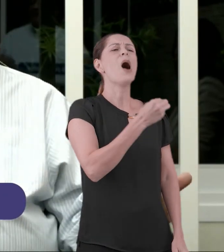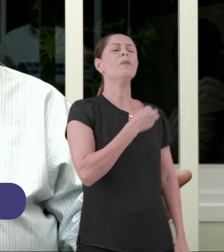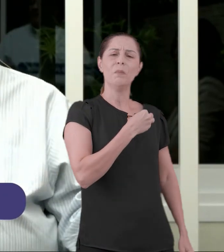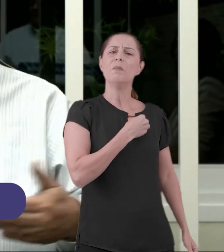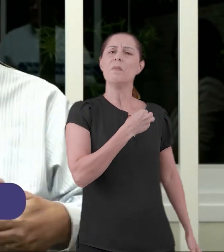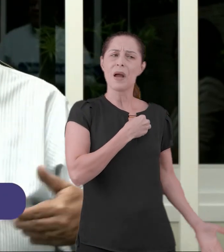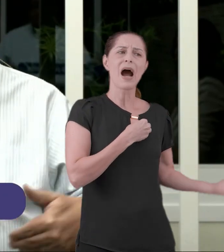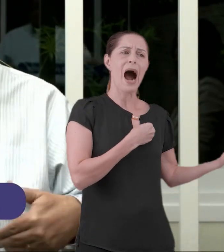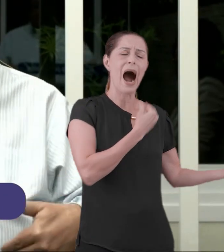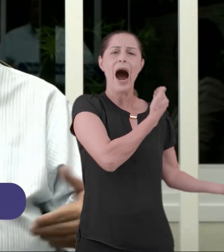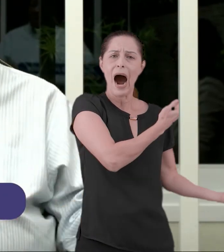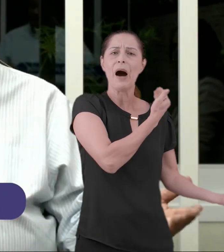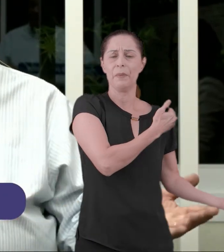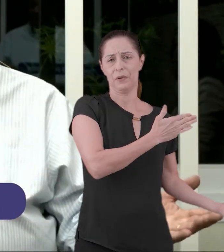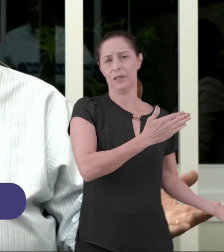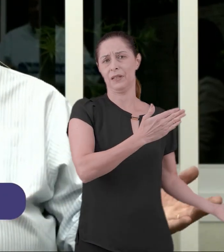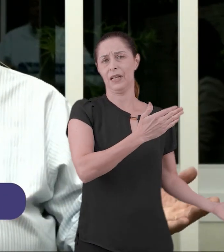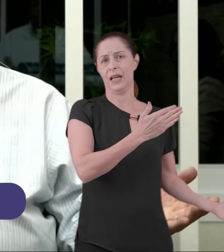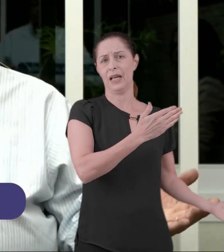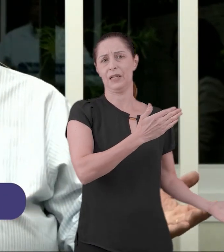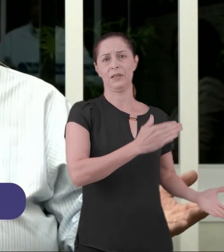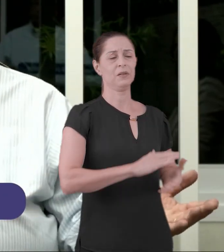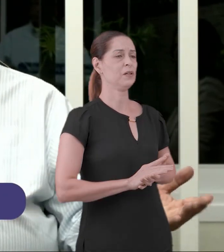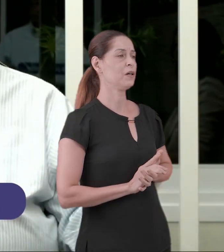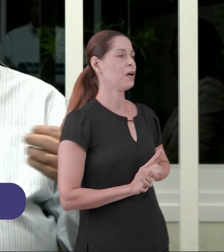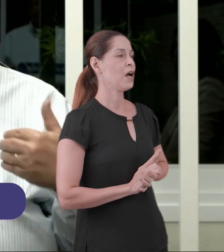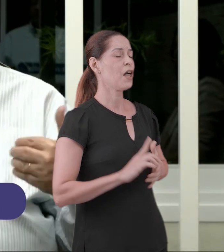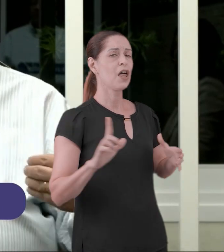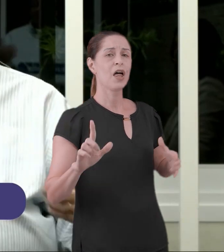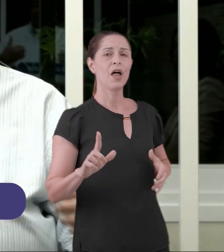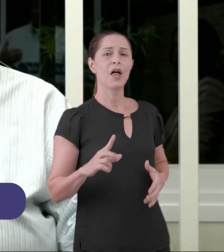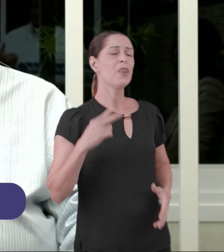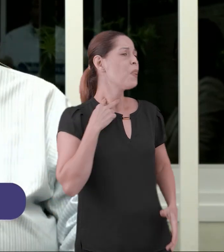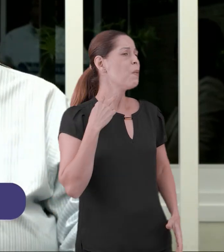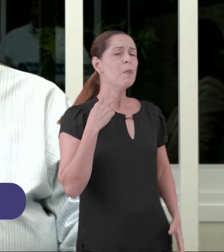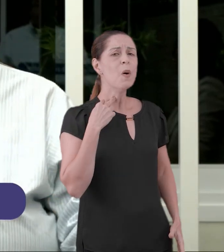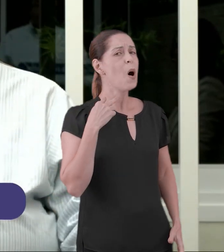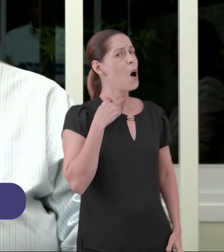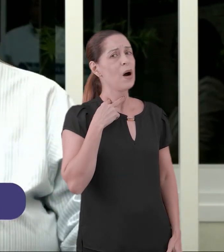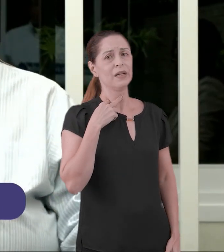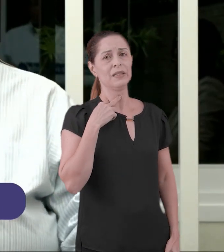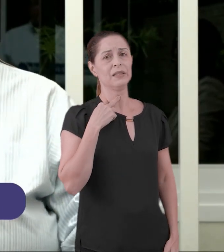entre as pessoas, que a Bíblia revela isso, né, que nós somos tendenciosos,